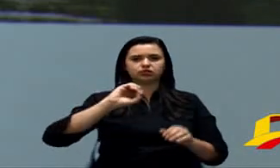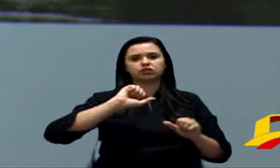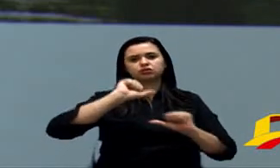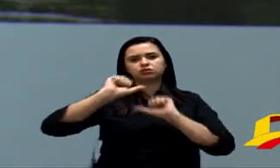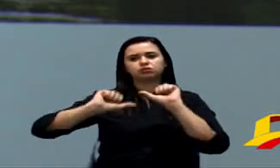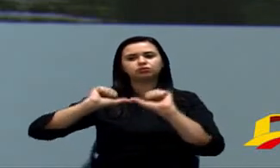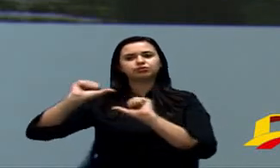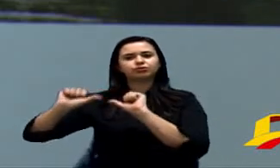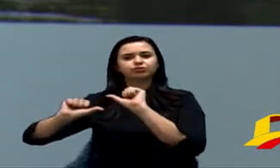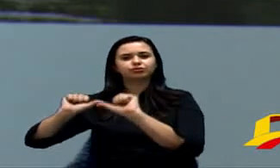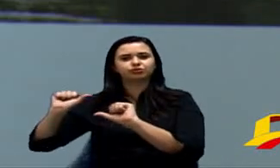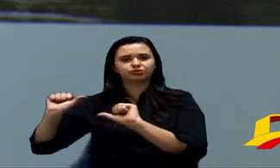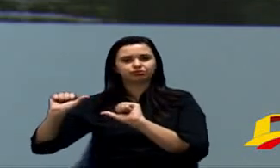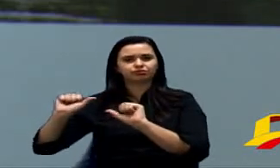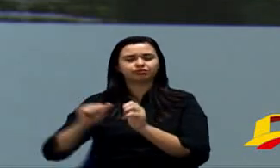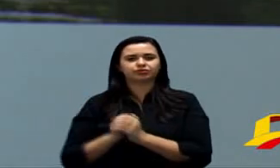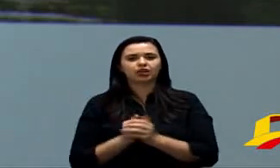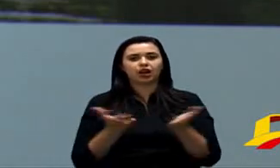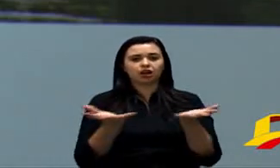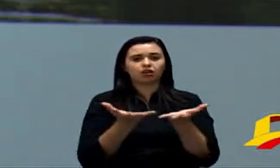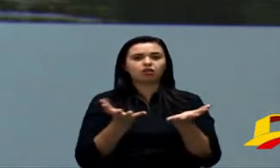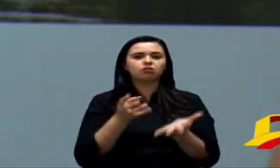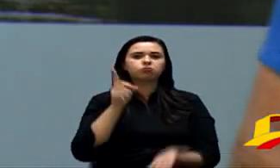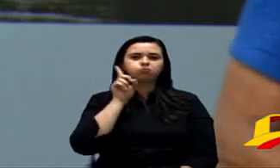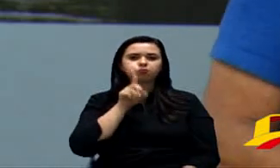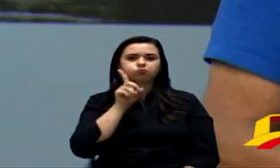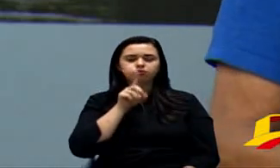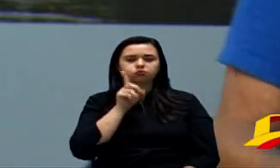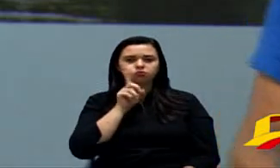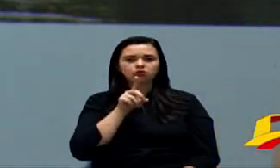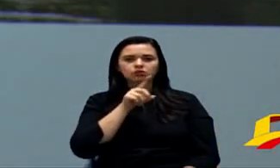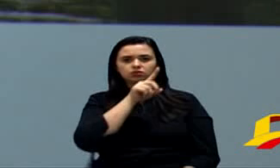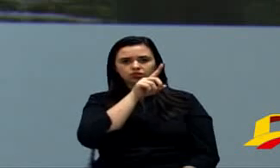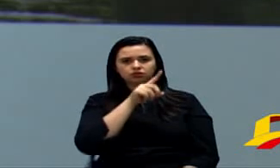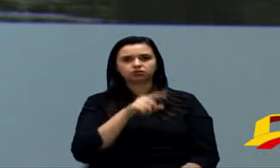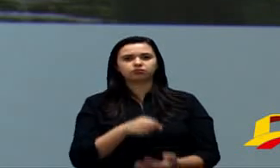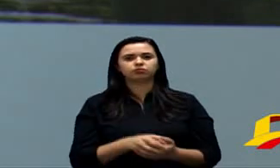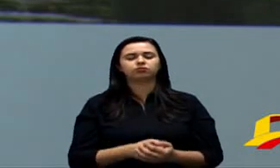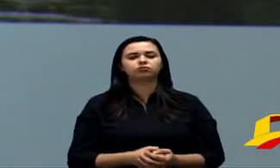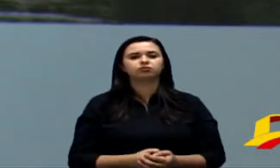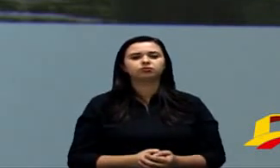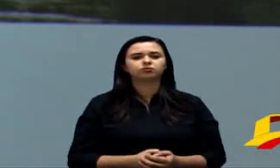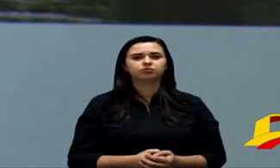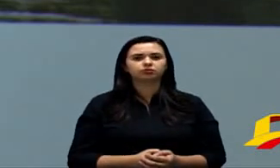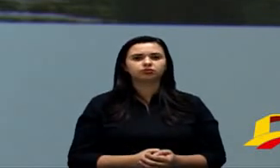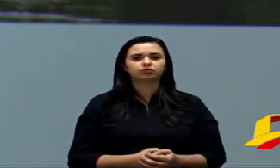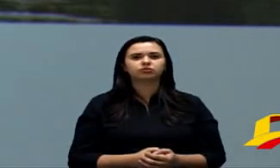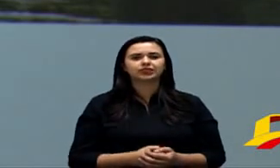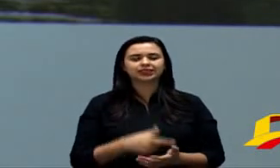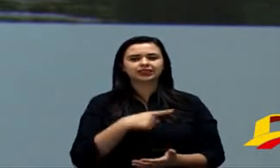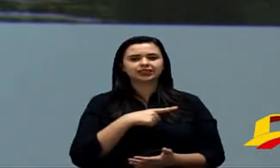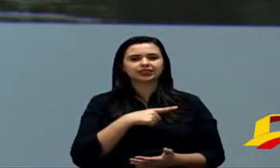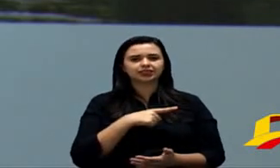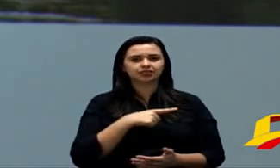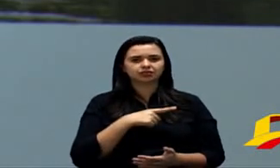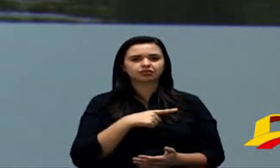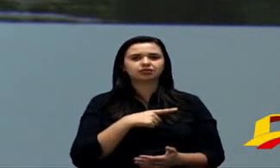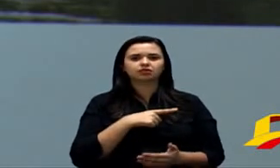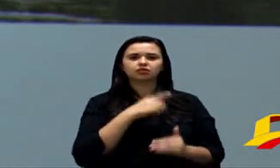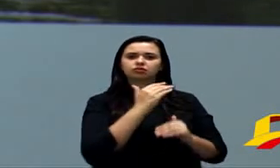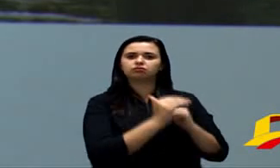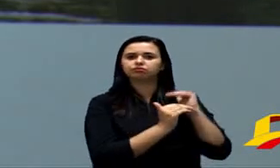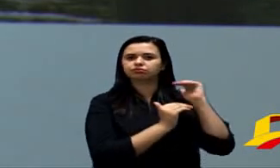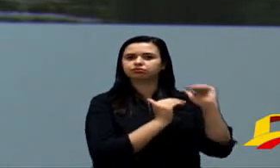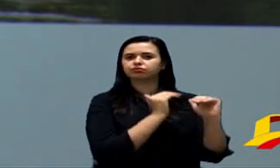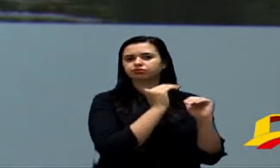seu conceito. Nos Estados Unidos, vereador Dini, demais presentes, existem avanços no que